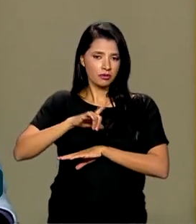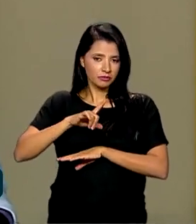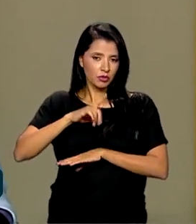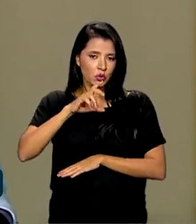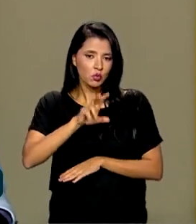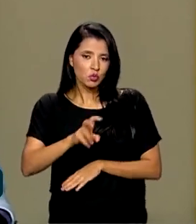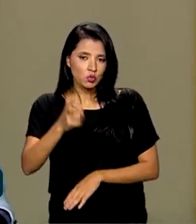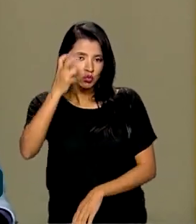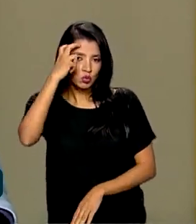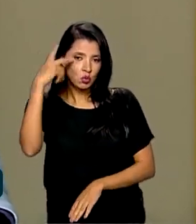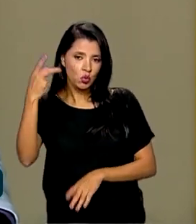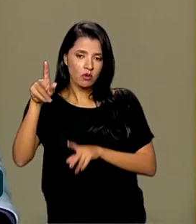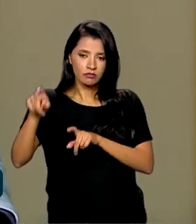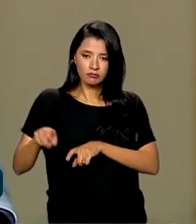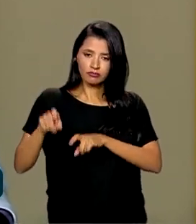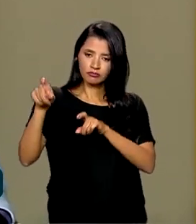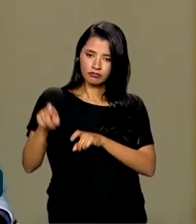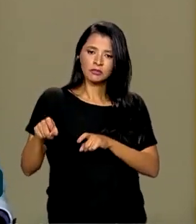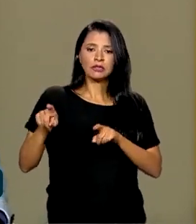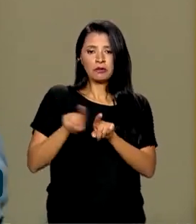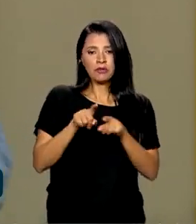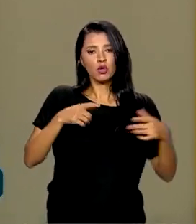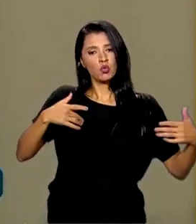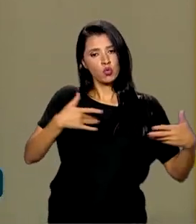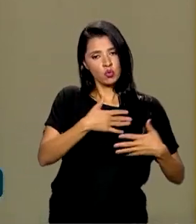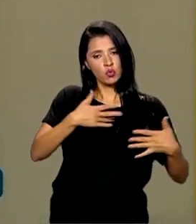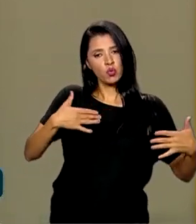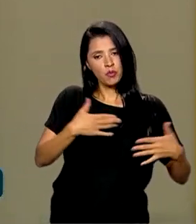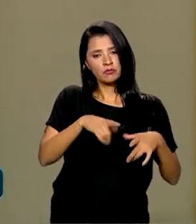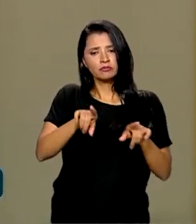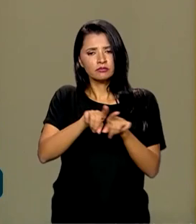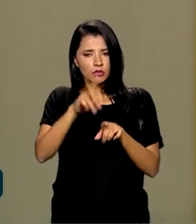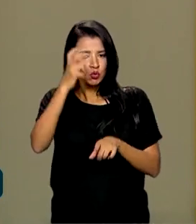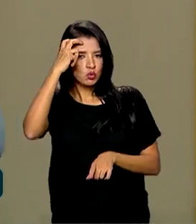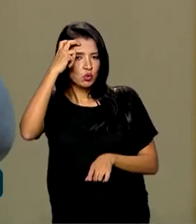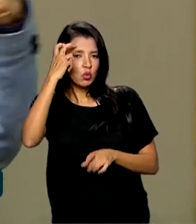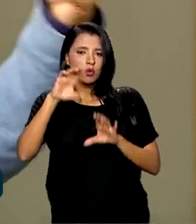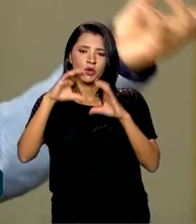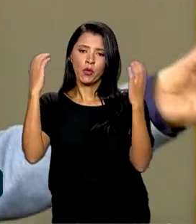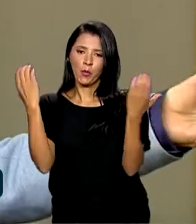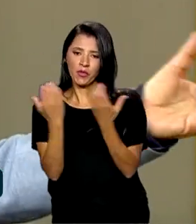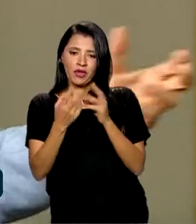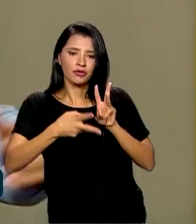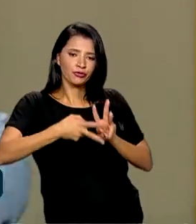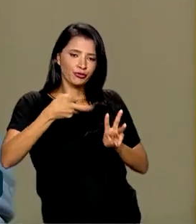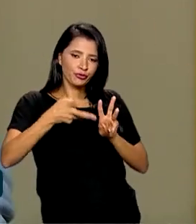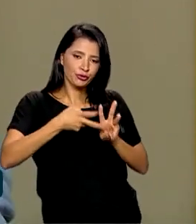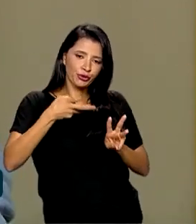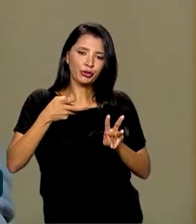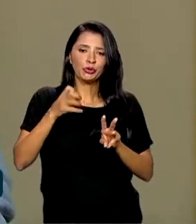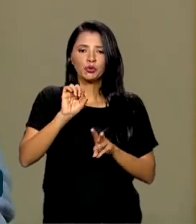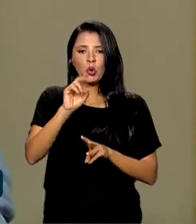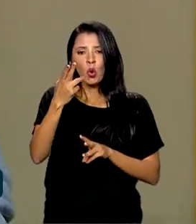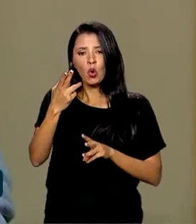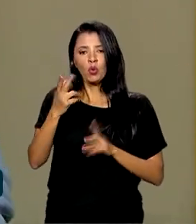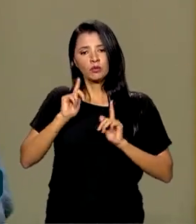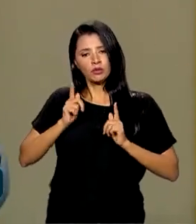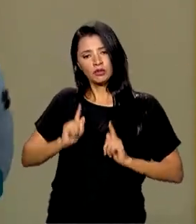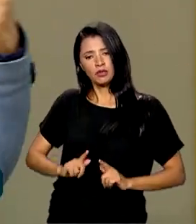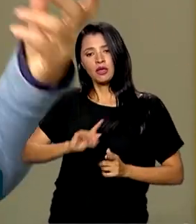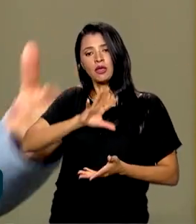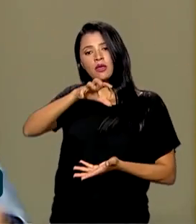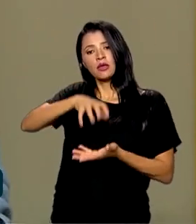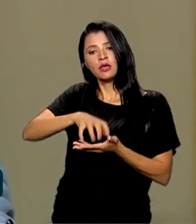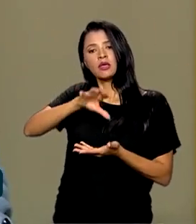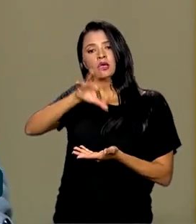do campo ou para as áreas mais urbanas, também em culturas, em comunidades indígenas ou comunidades quilombolas. Então, a gente quer